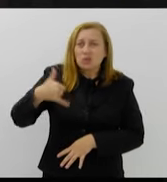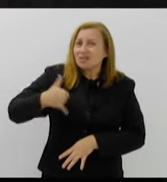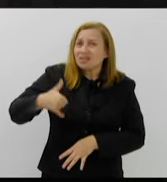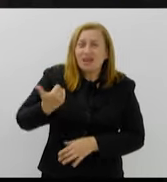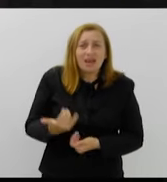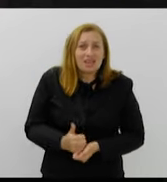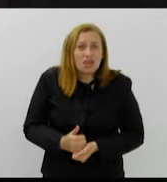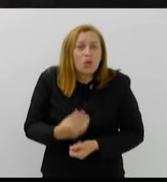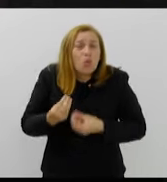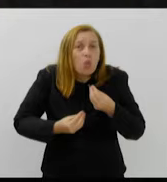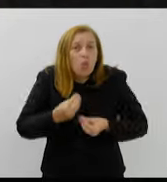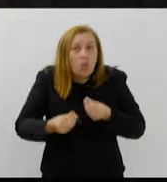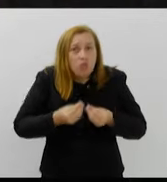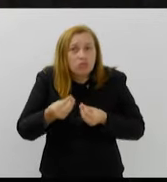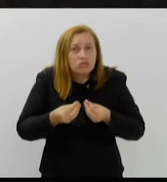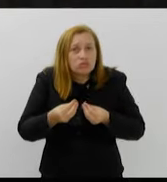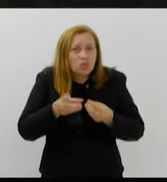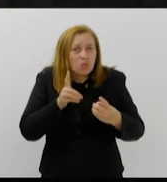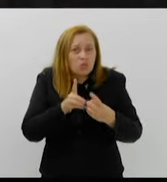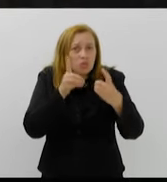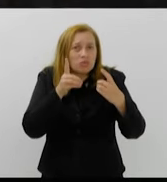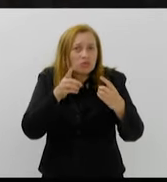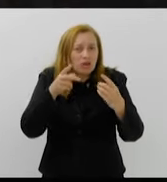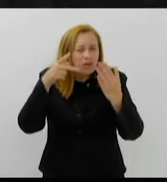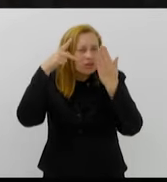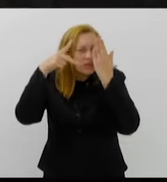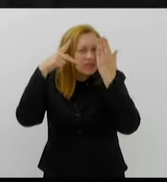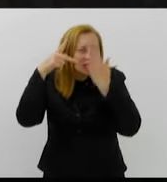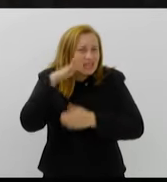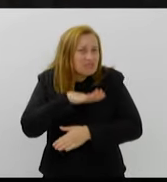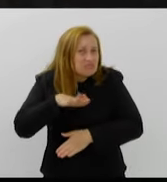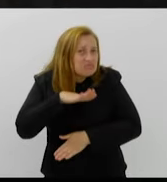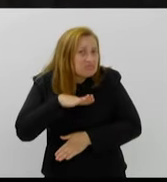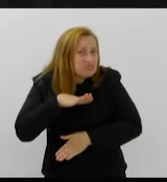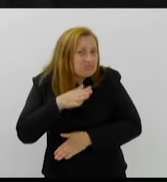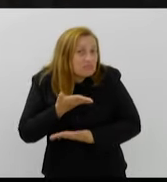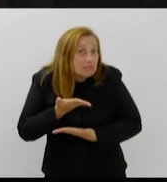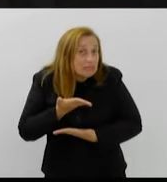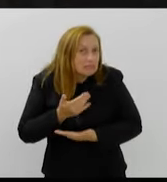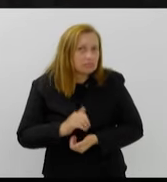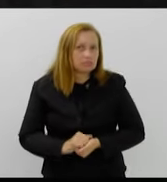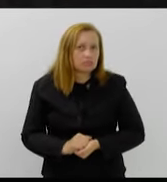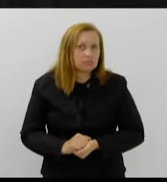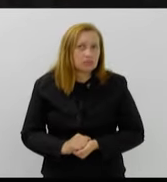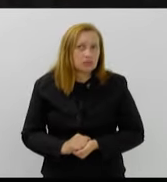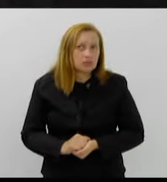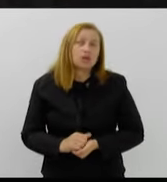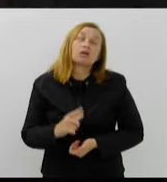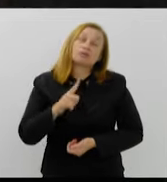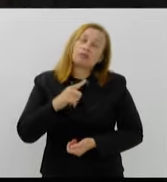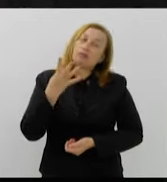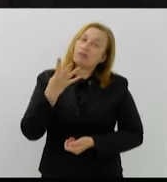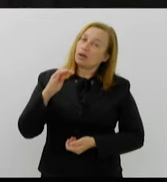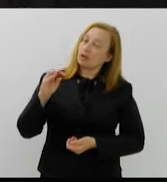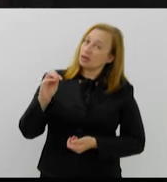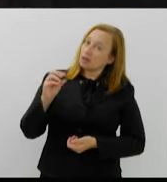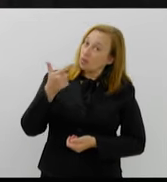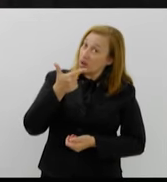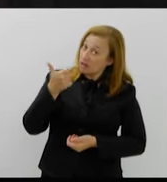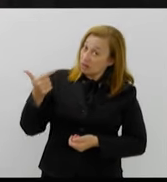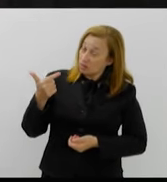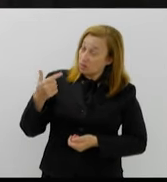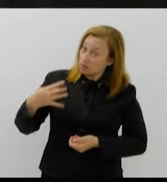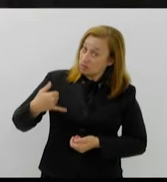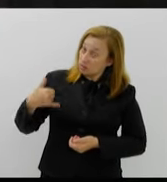uma consulta de psiquiatria infanto juvenil tendo 42 anos